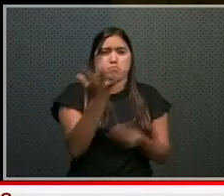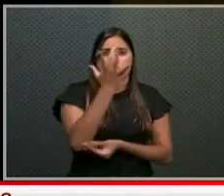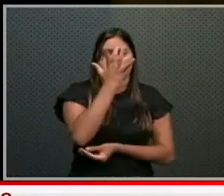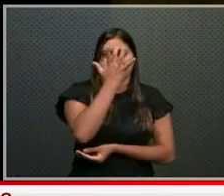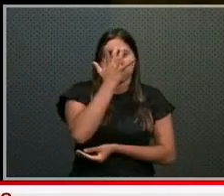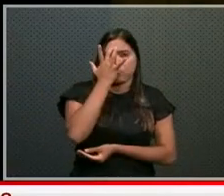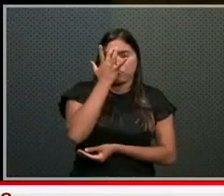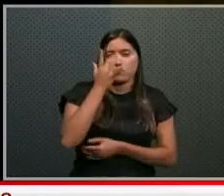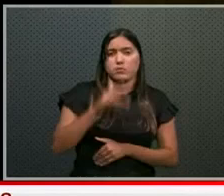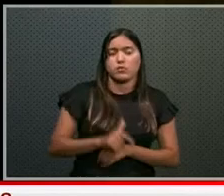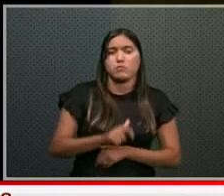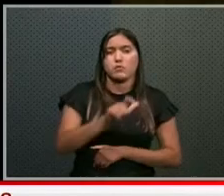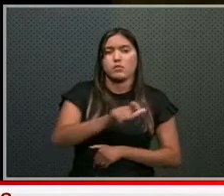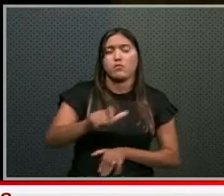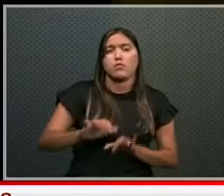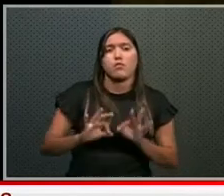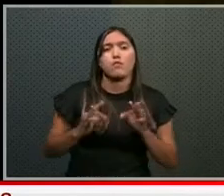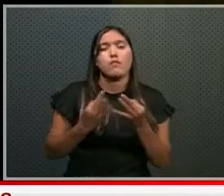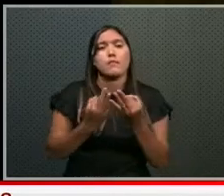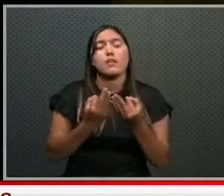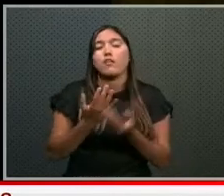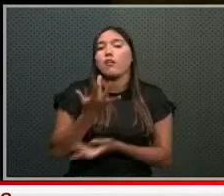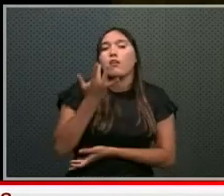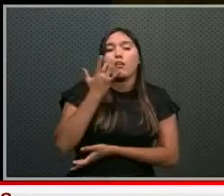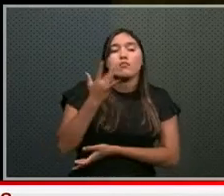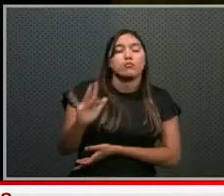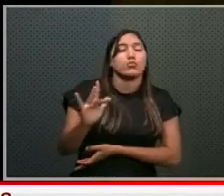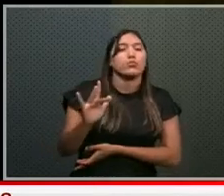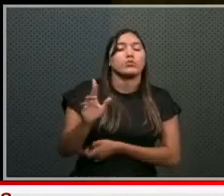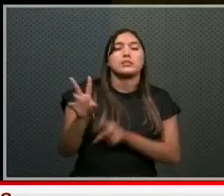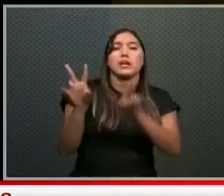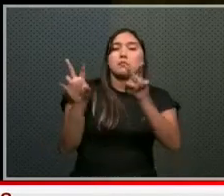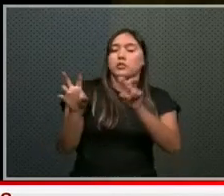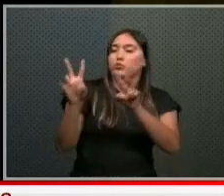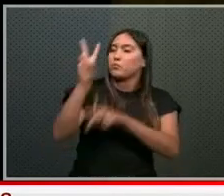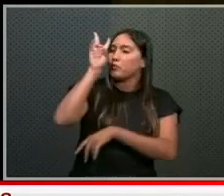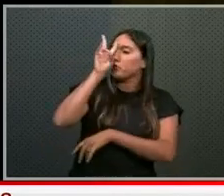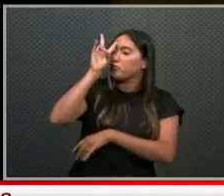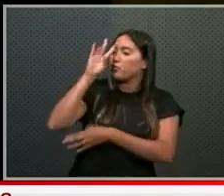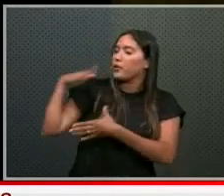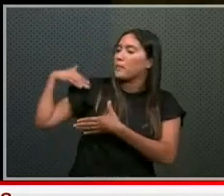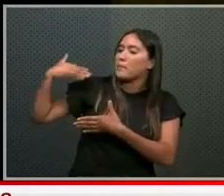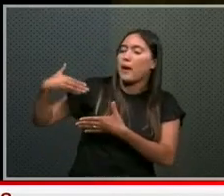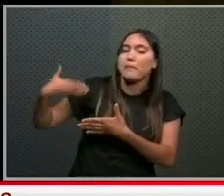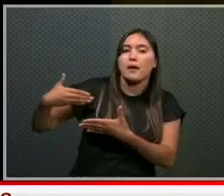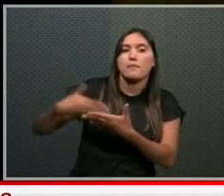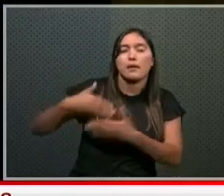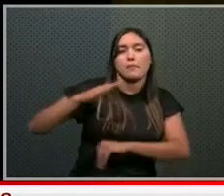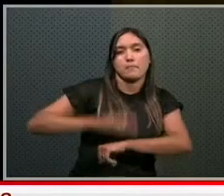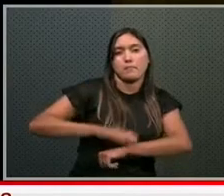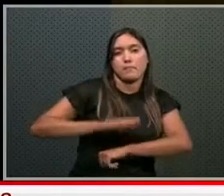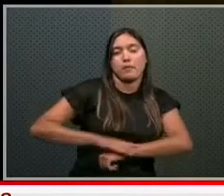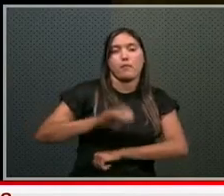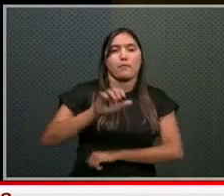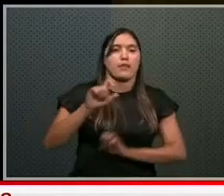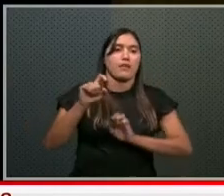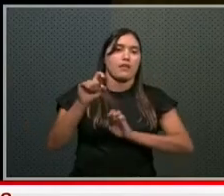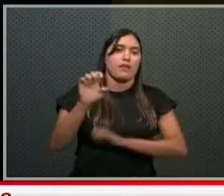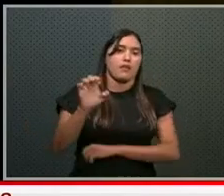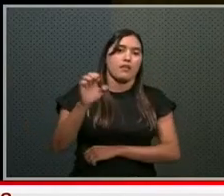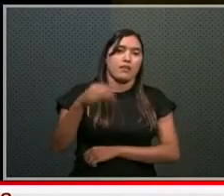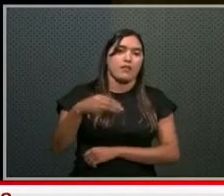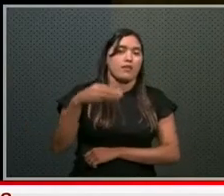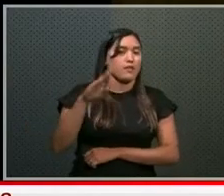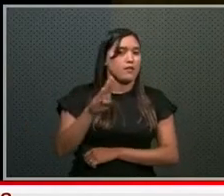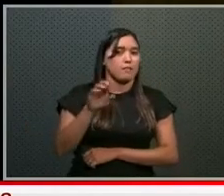muitos agricultores familiares Nem sabem a trajetória da nossa Embrapa nem sabe